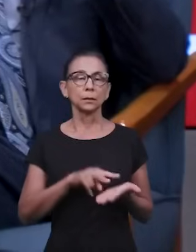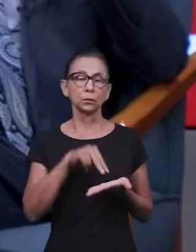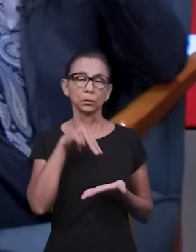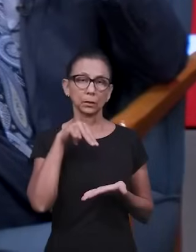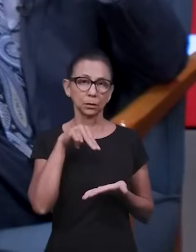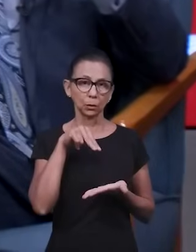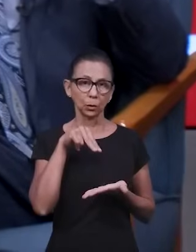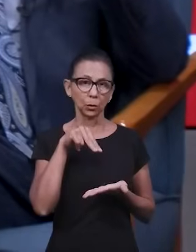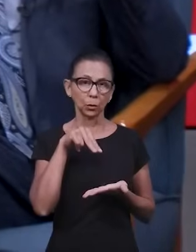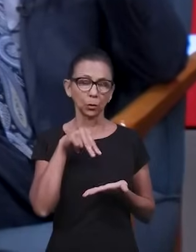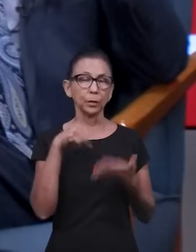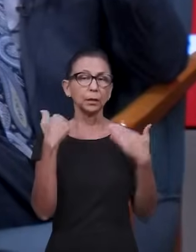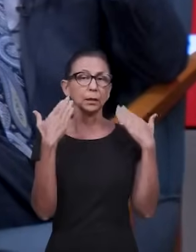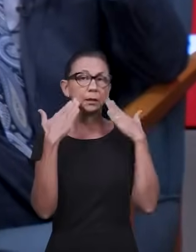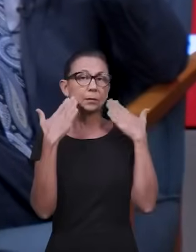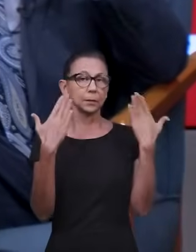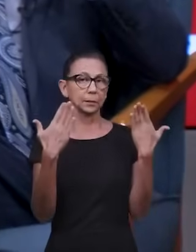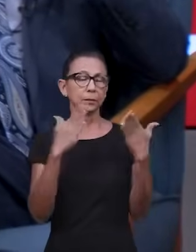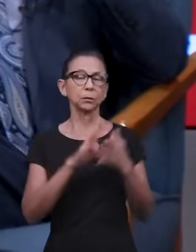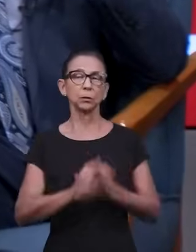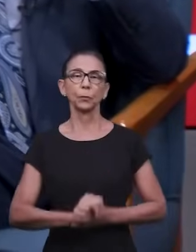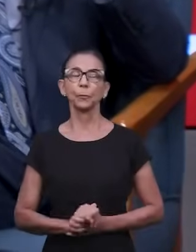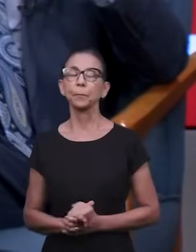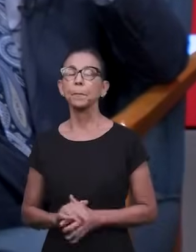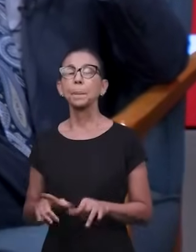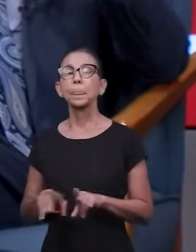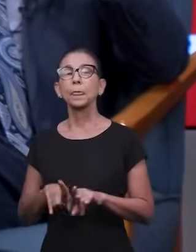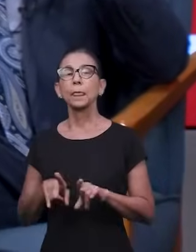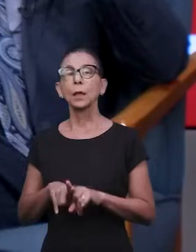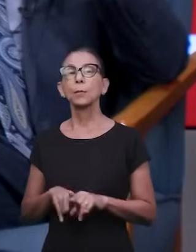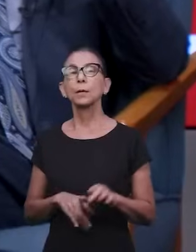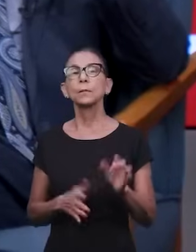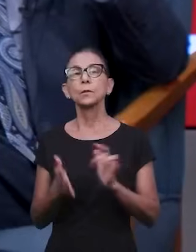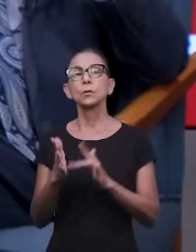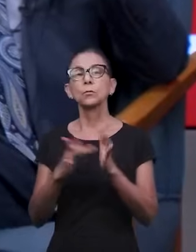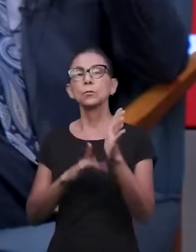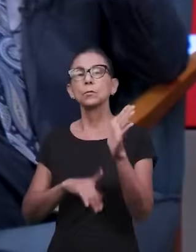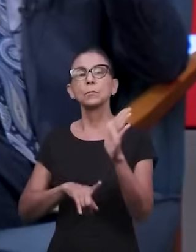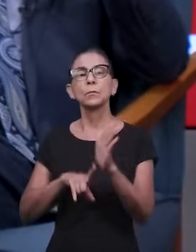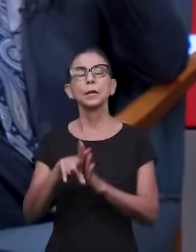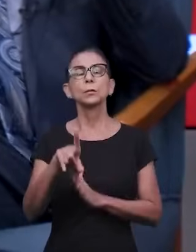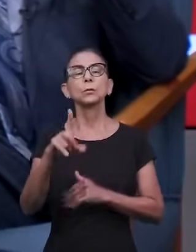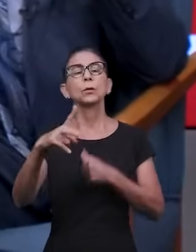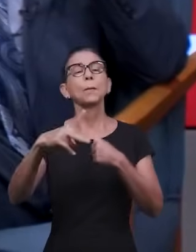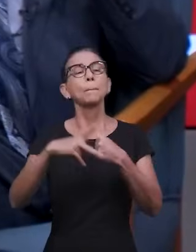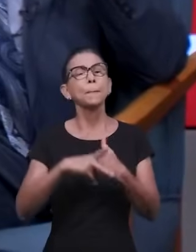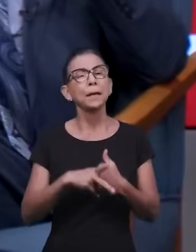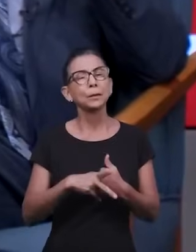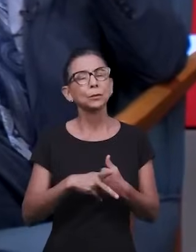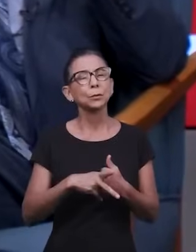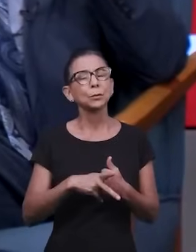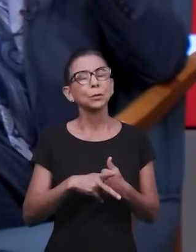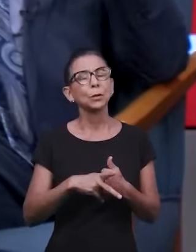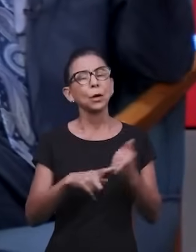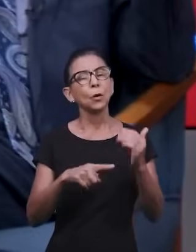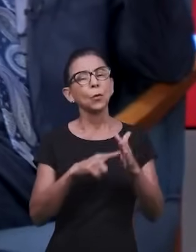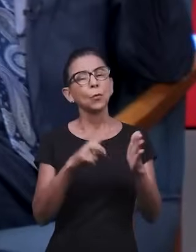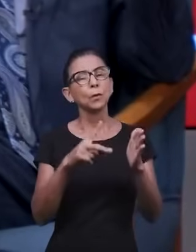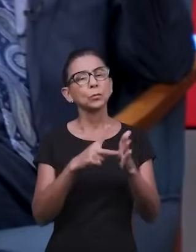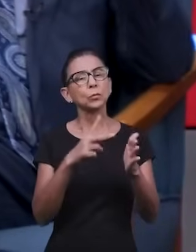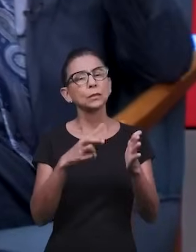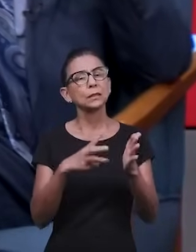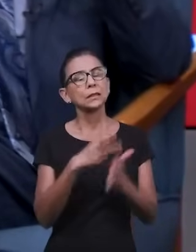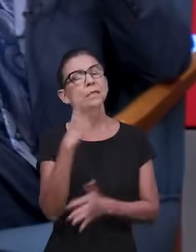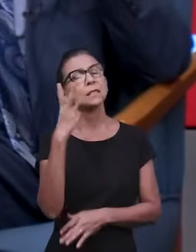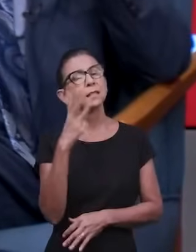me amas tu me amas tu me amas Pedro disse que amava mas Jesus repetiu a pergunta porque